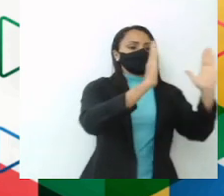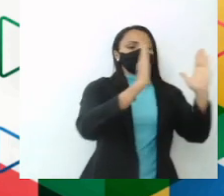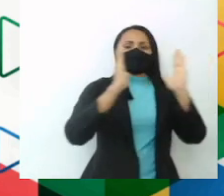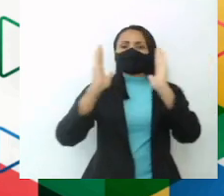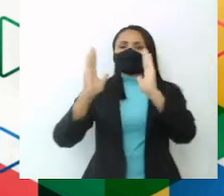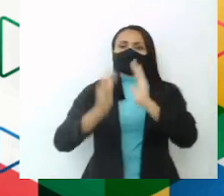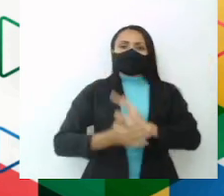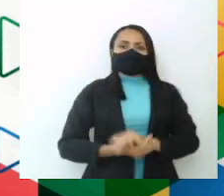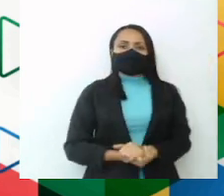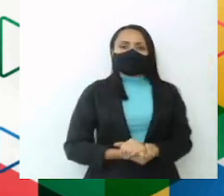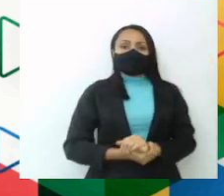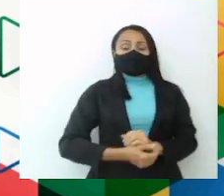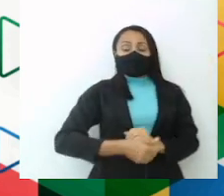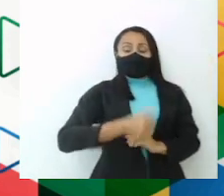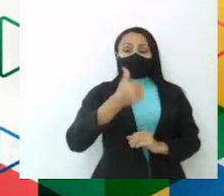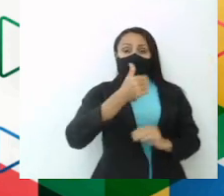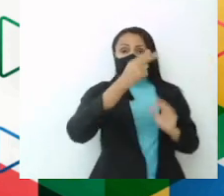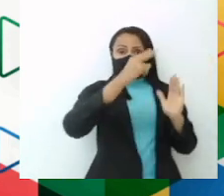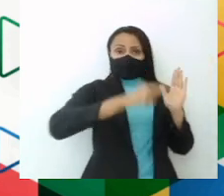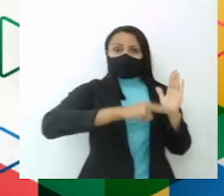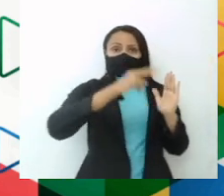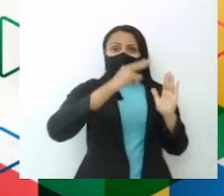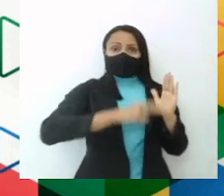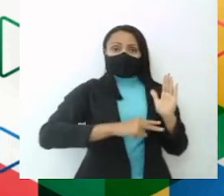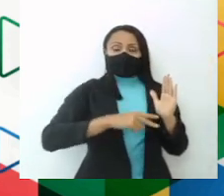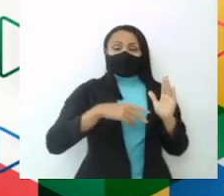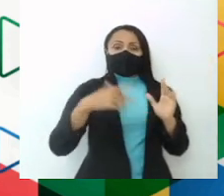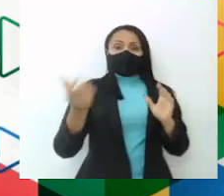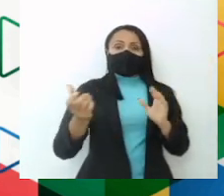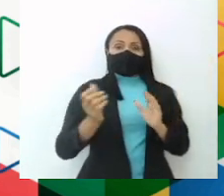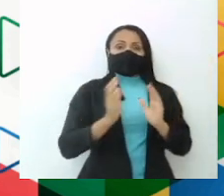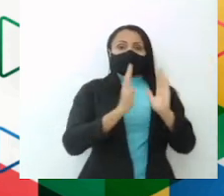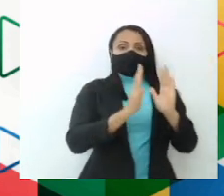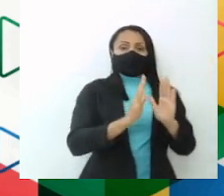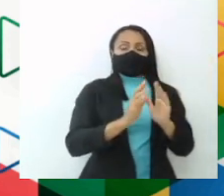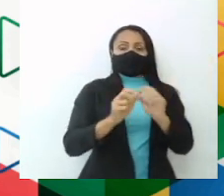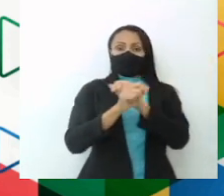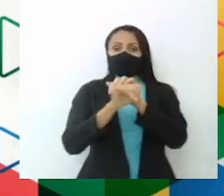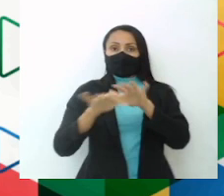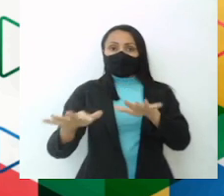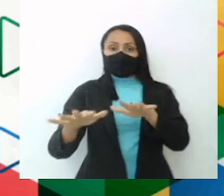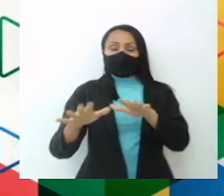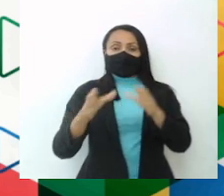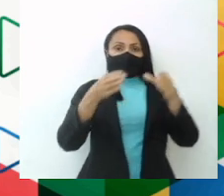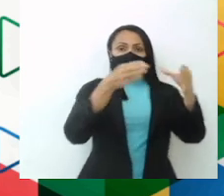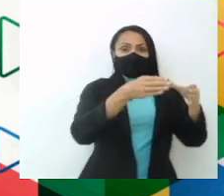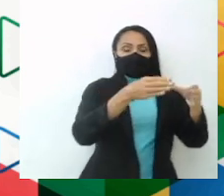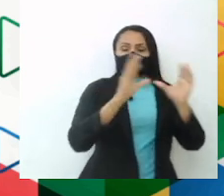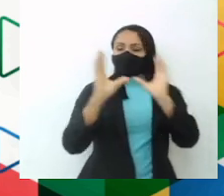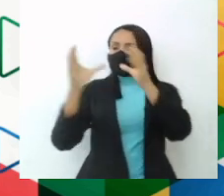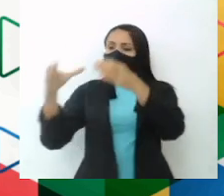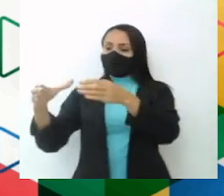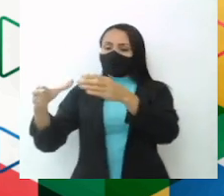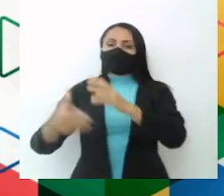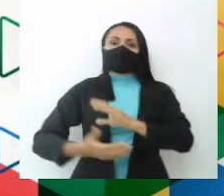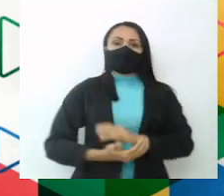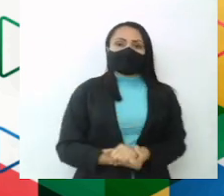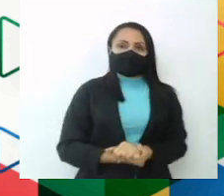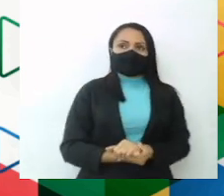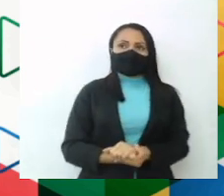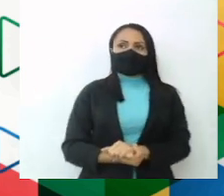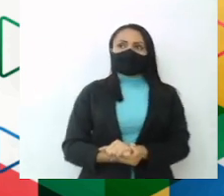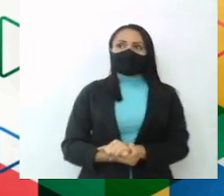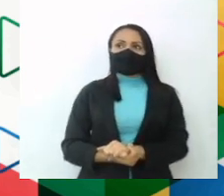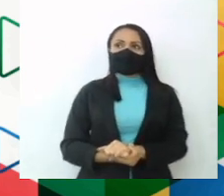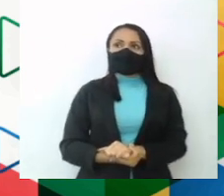na segunda leitura, eu vou fazer a distribuição dessas grandezas. Com uma área de absorção de